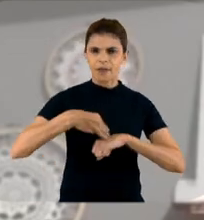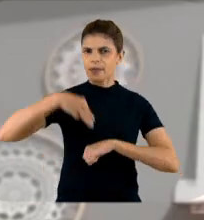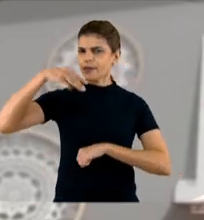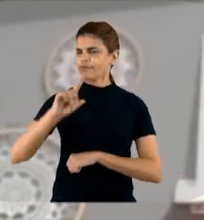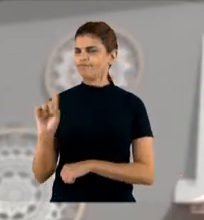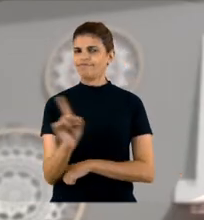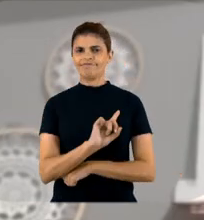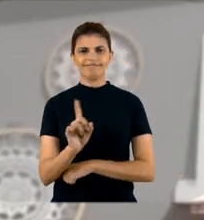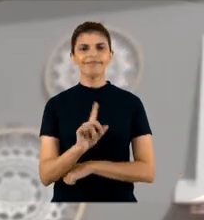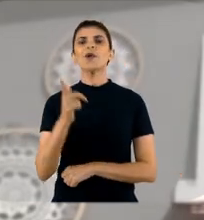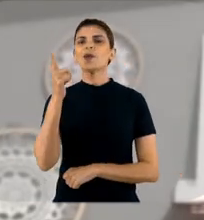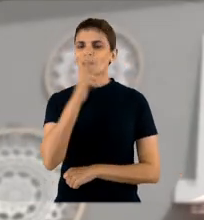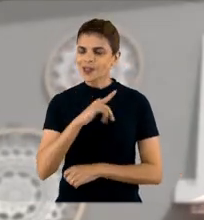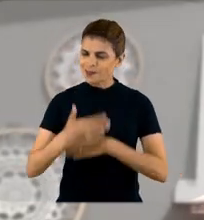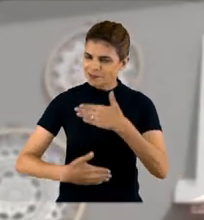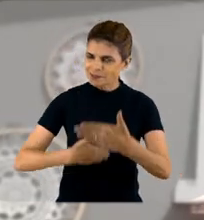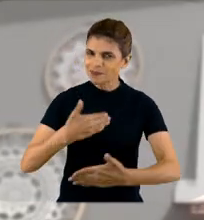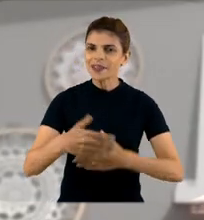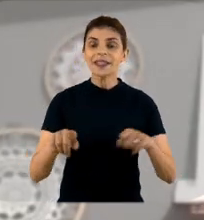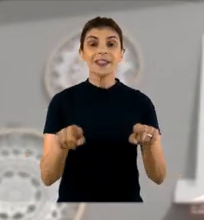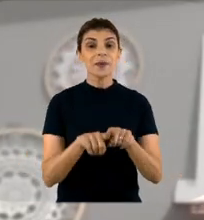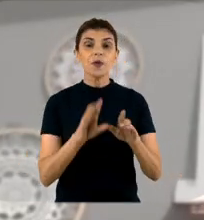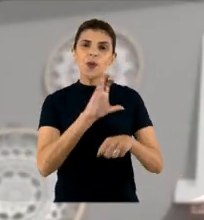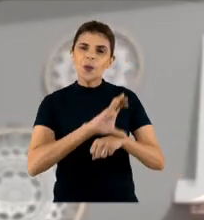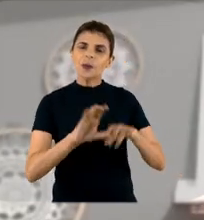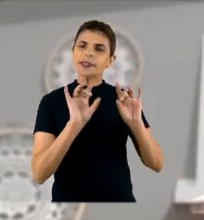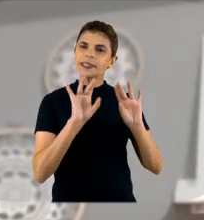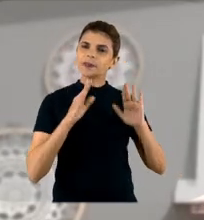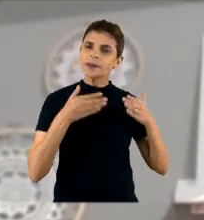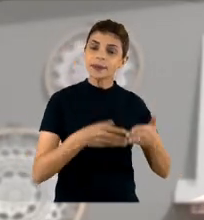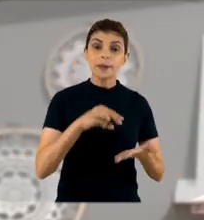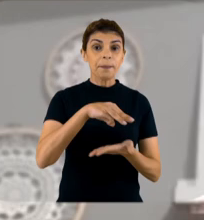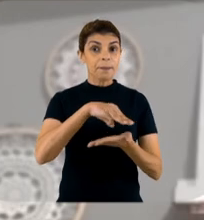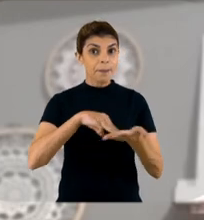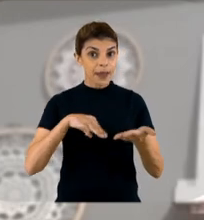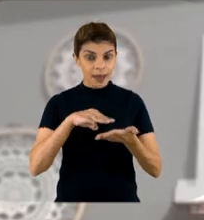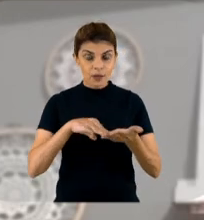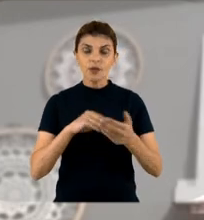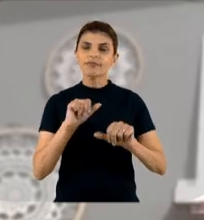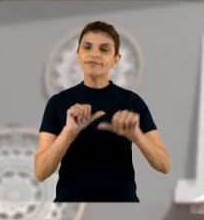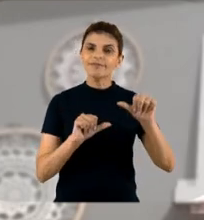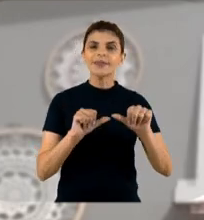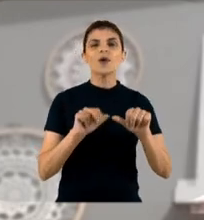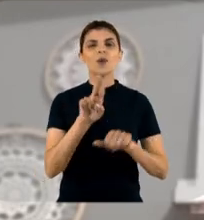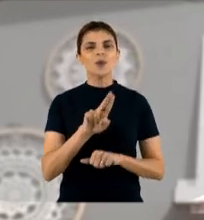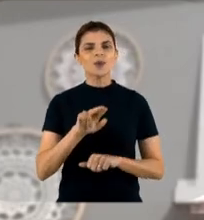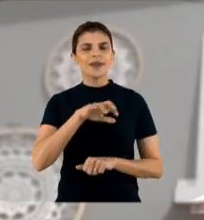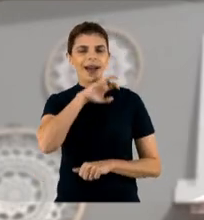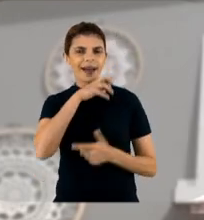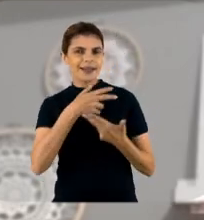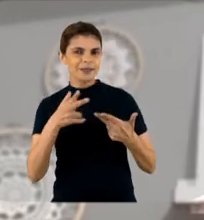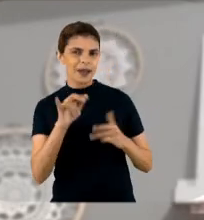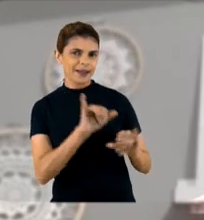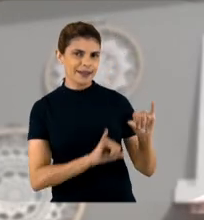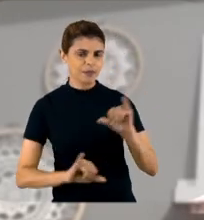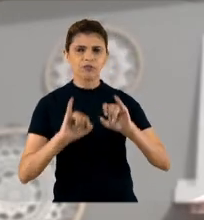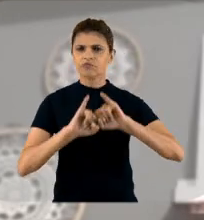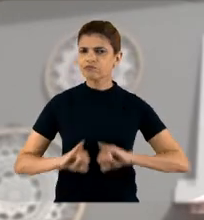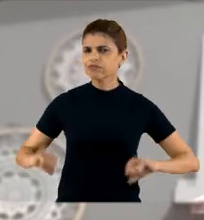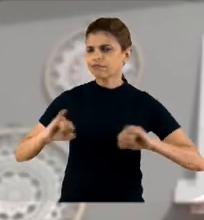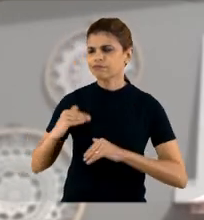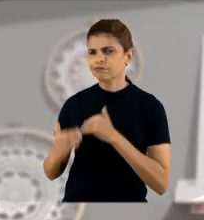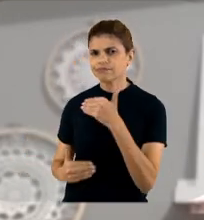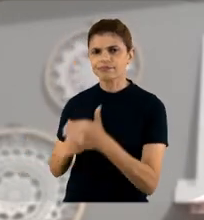do mestrado, e o mesmo aconteceu com a especialização em métodos alternativos ao uso de animais de laboratório.